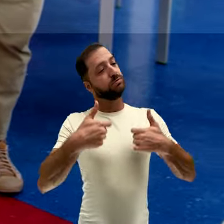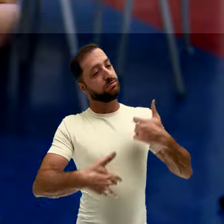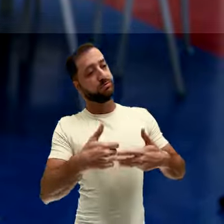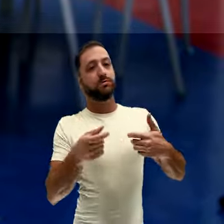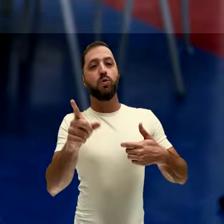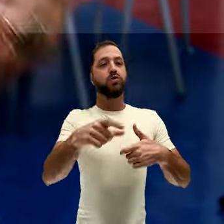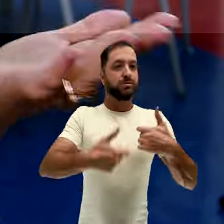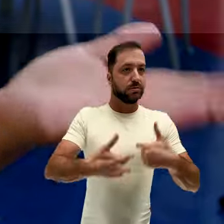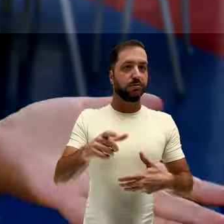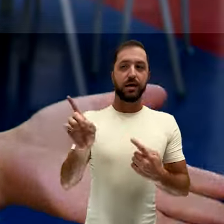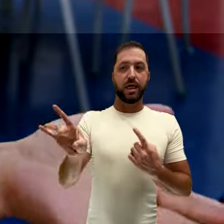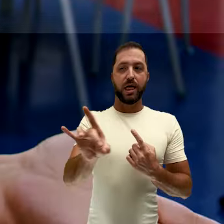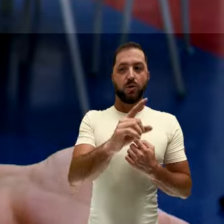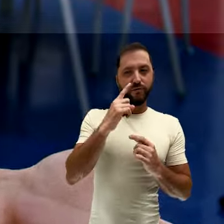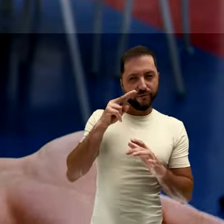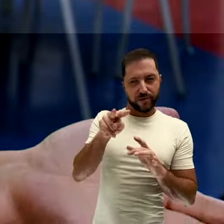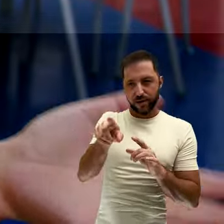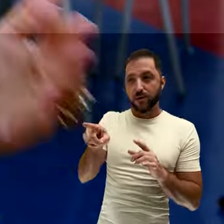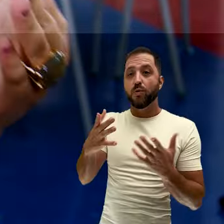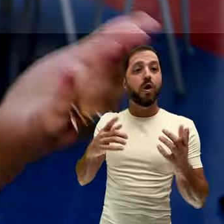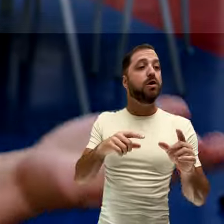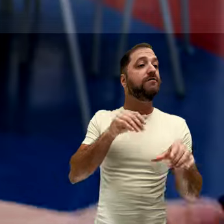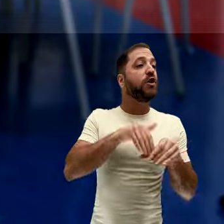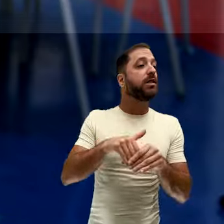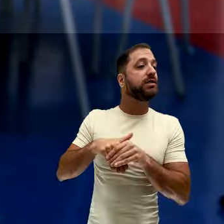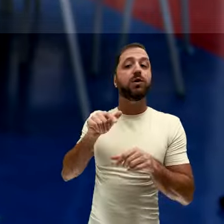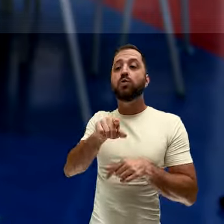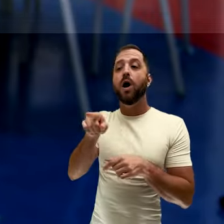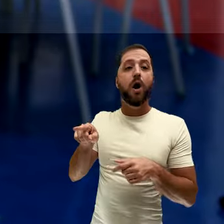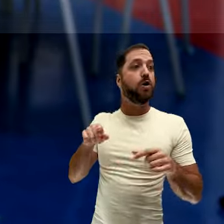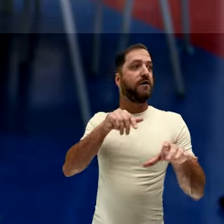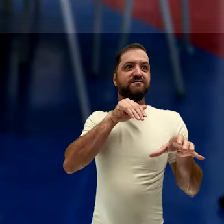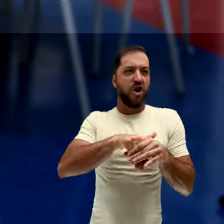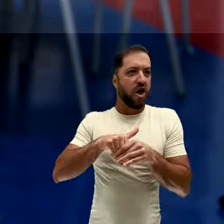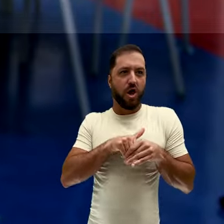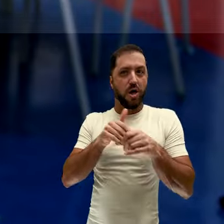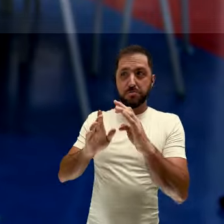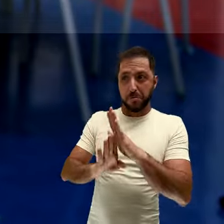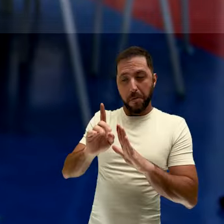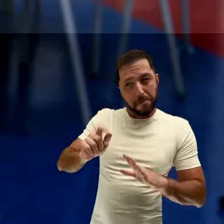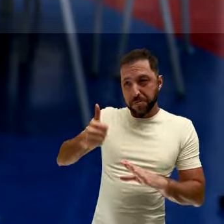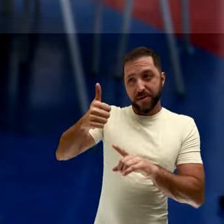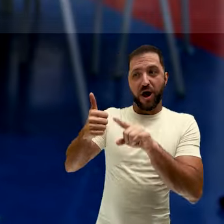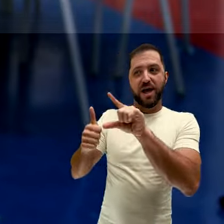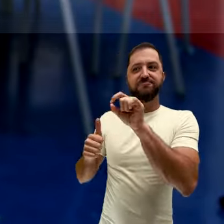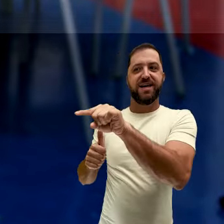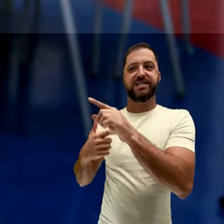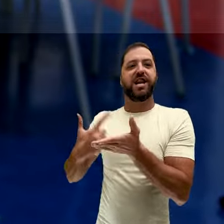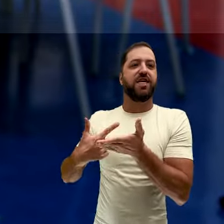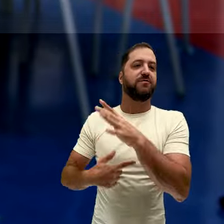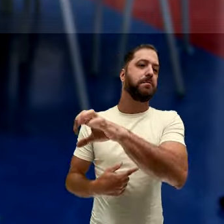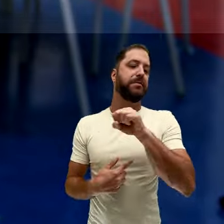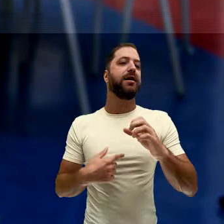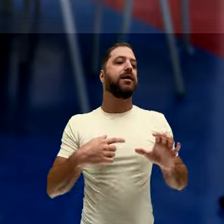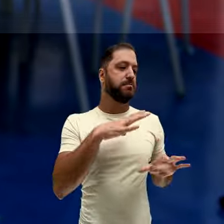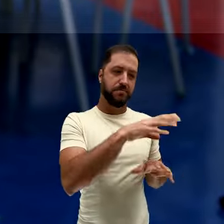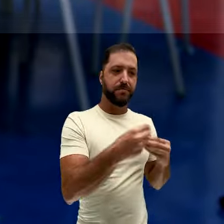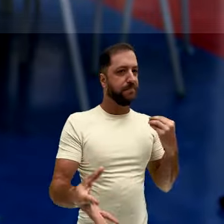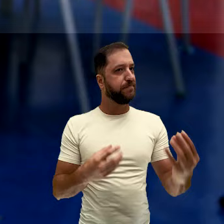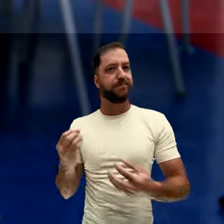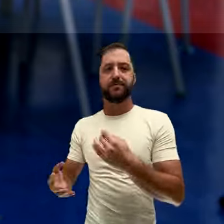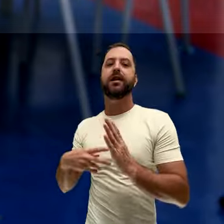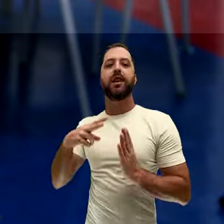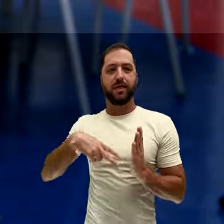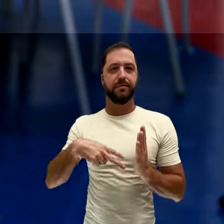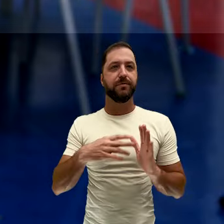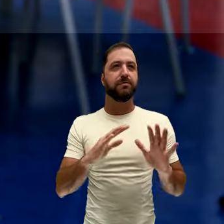prefere. E aí a gente faz mesmo uma votação. O livro que ganhar é o livro que vai ser lido naquela vez. A gente